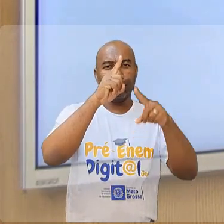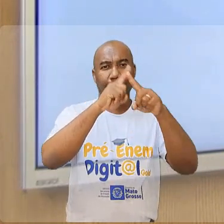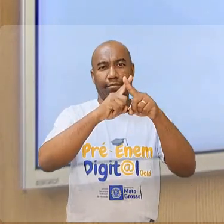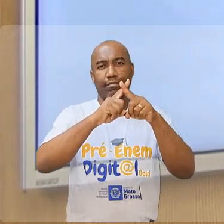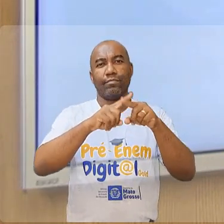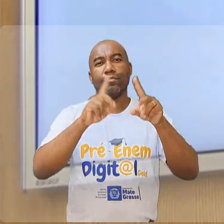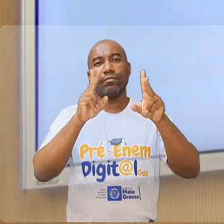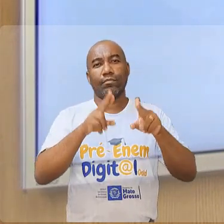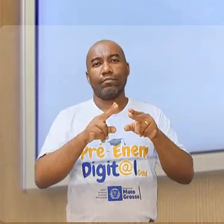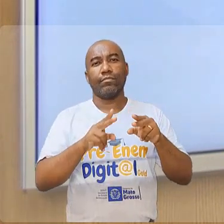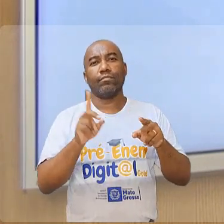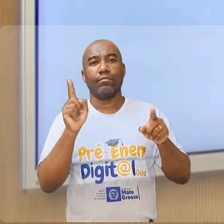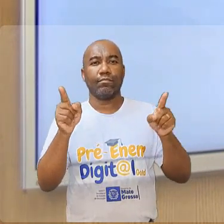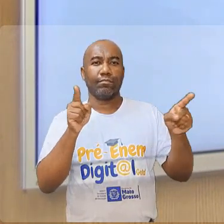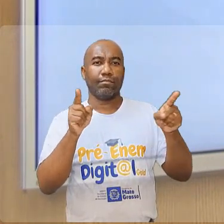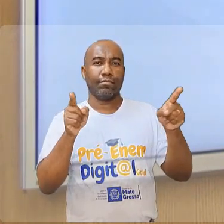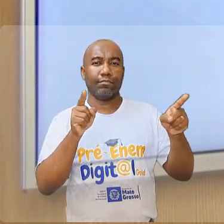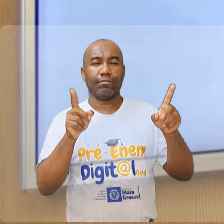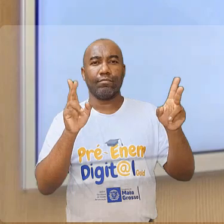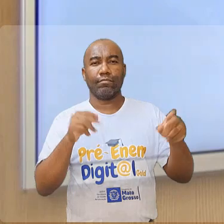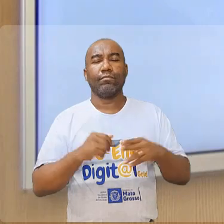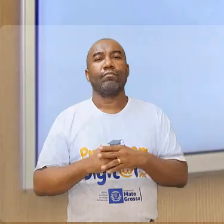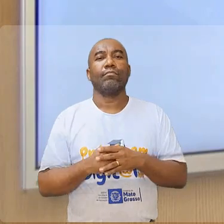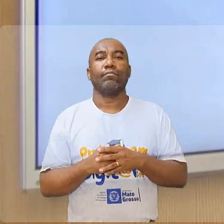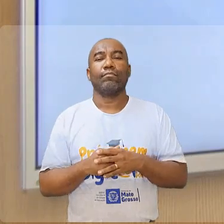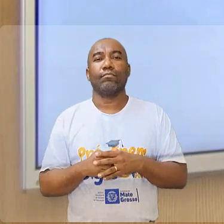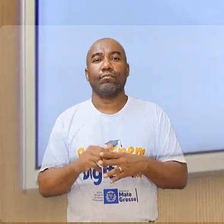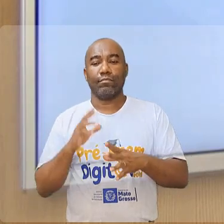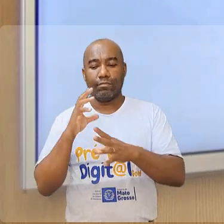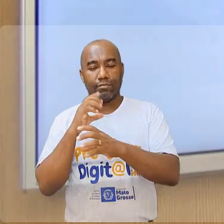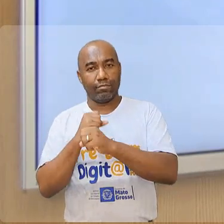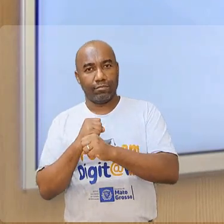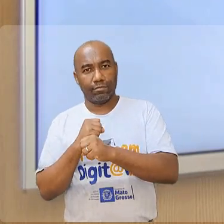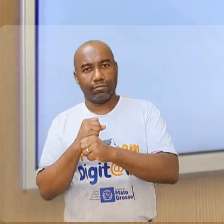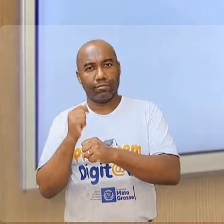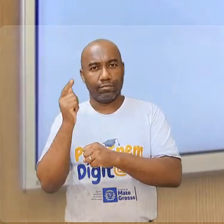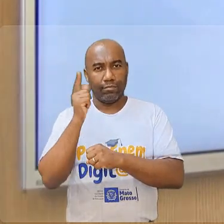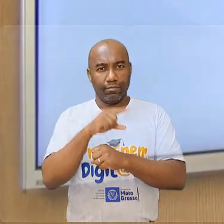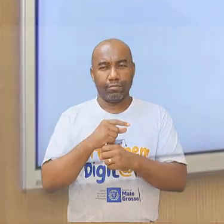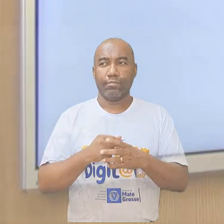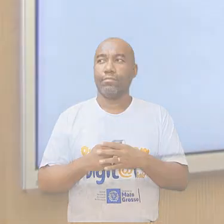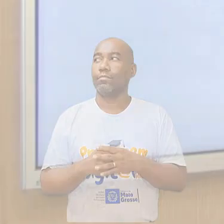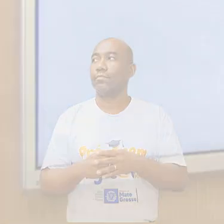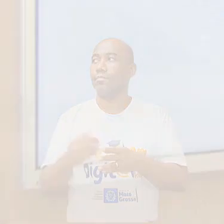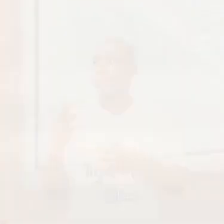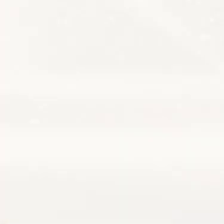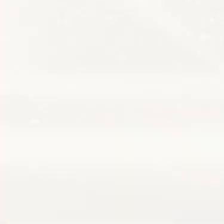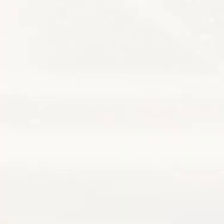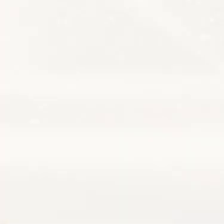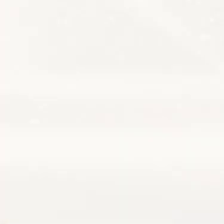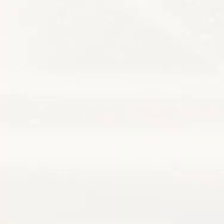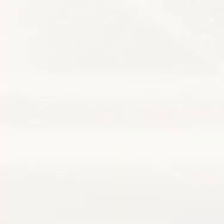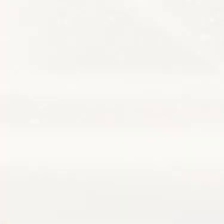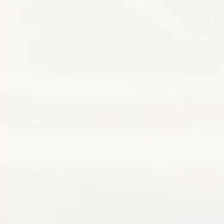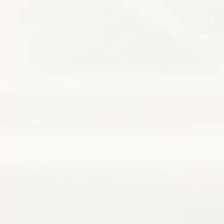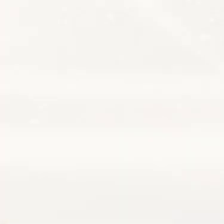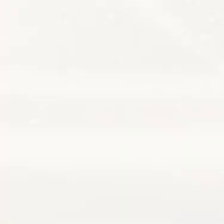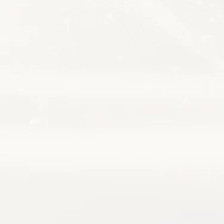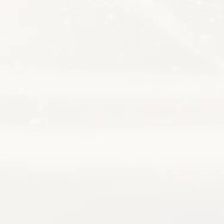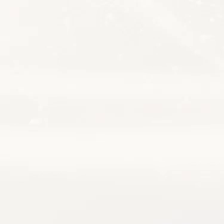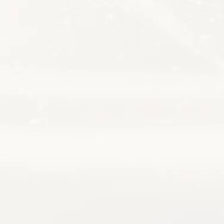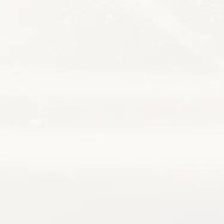ao produto dos catetos que que é produto multiplicação então Ó o aviso H